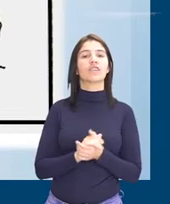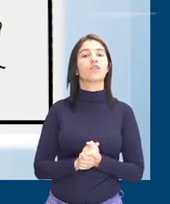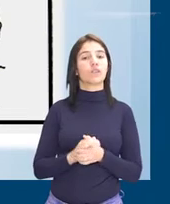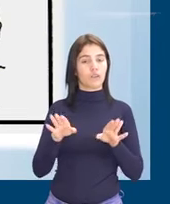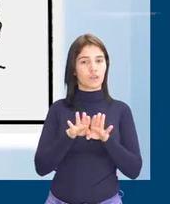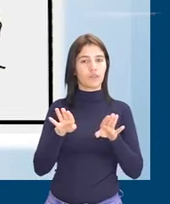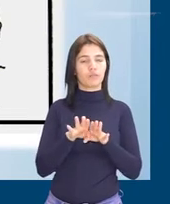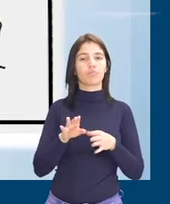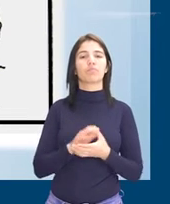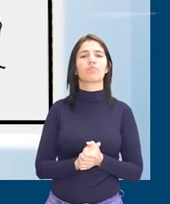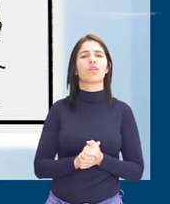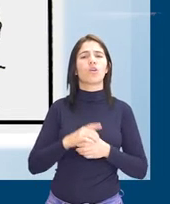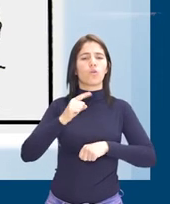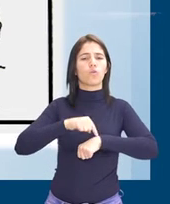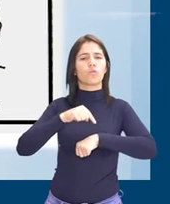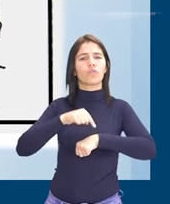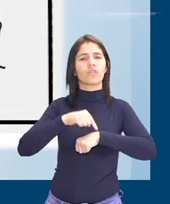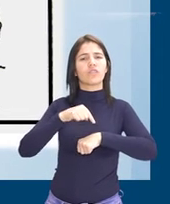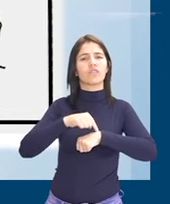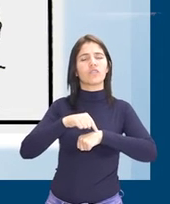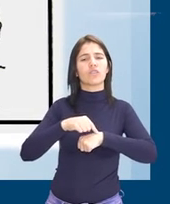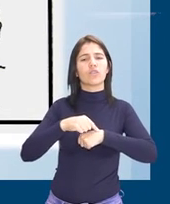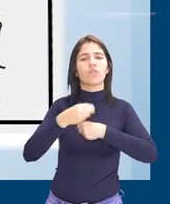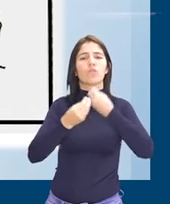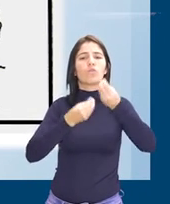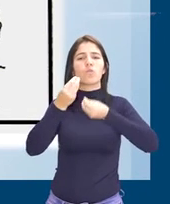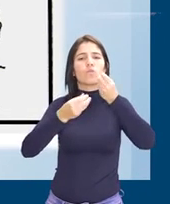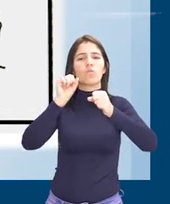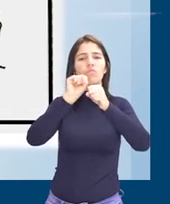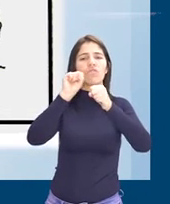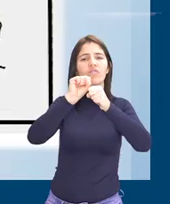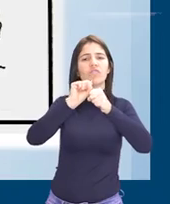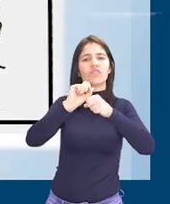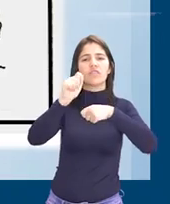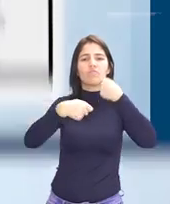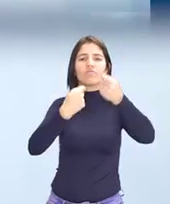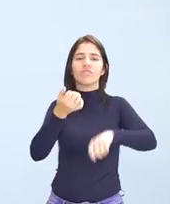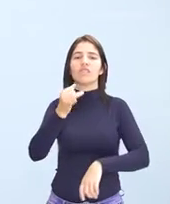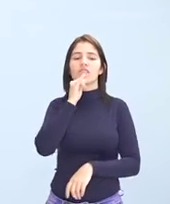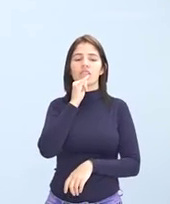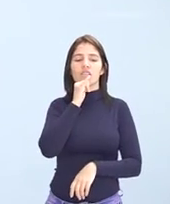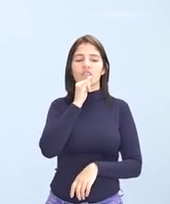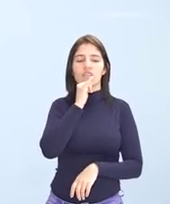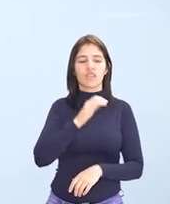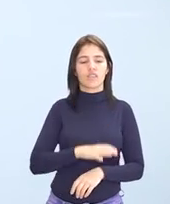da orientação, duração e a execução do sinal. Um